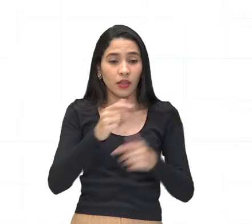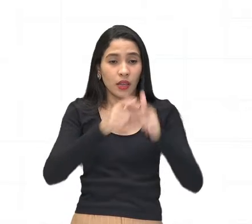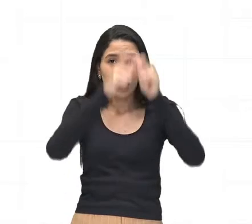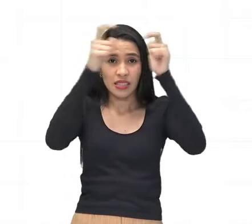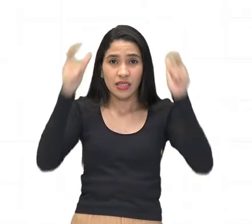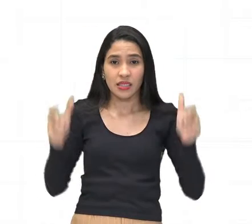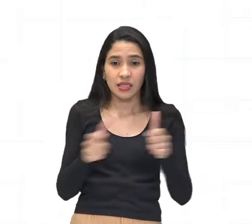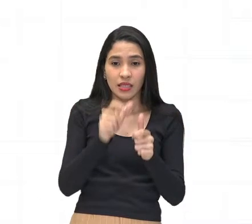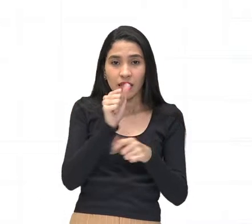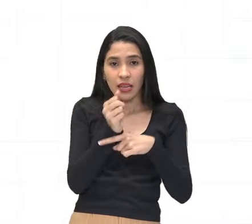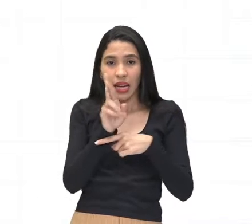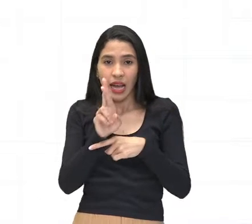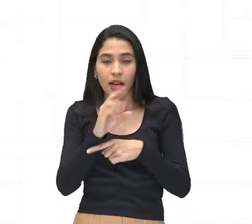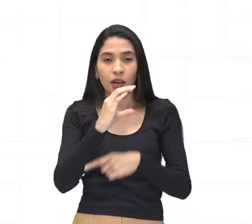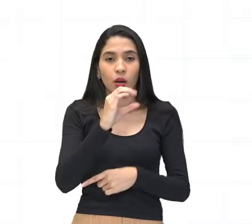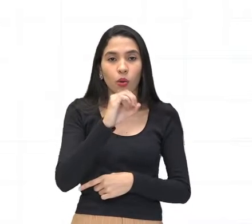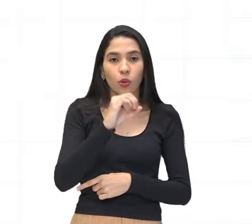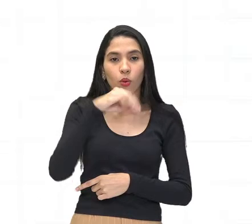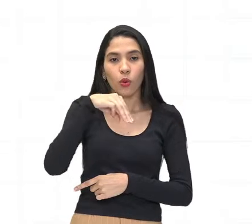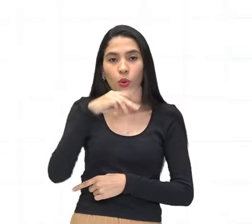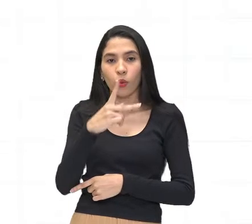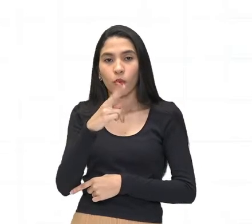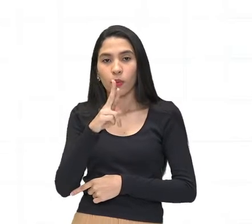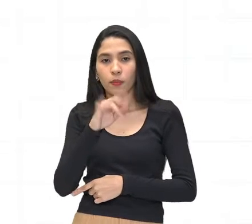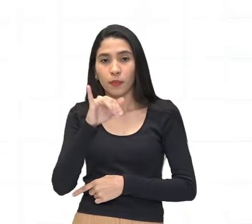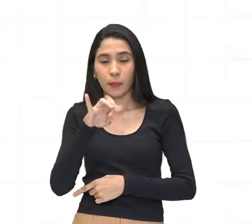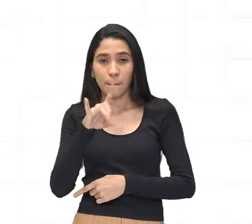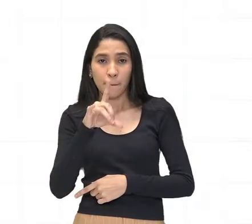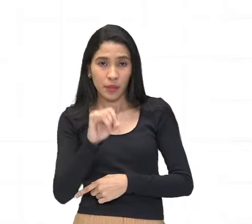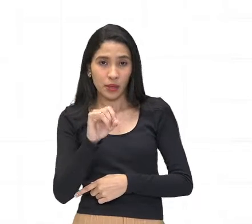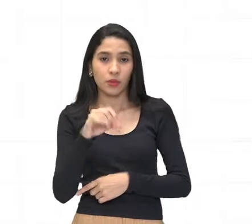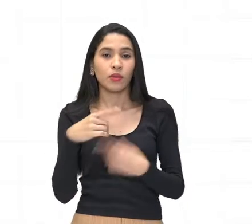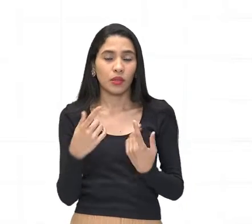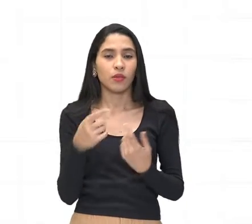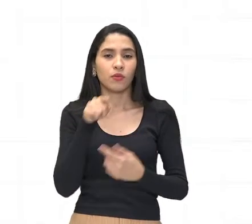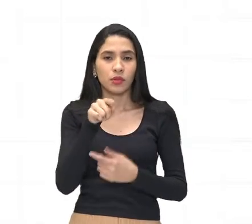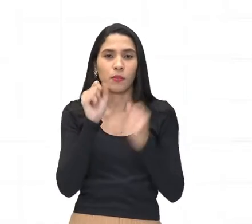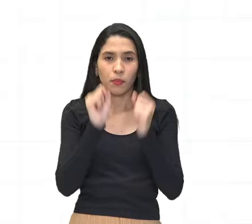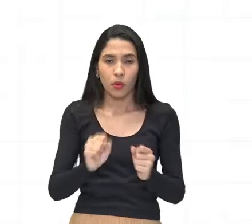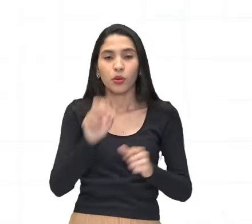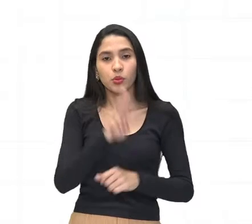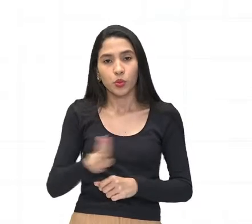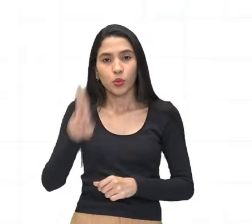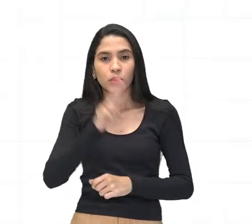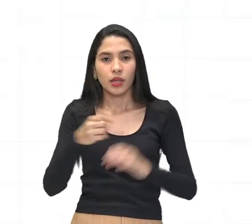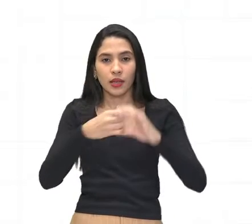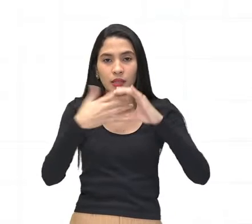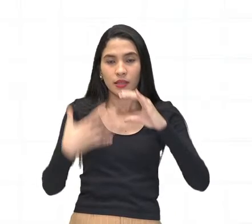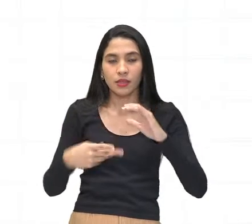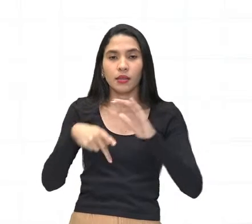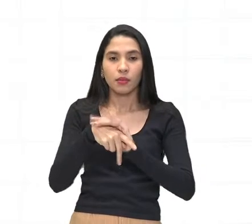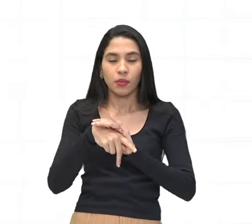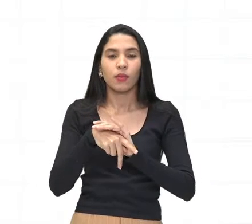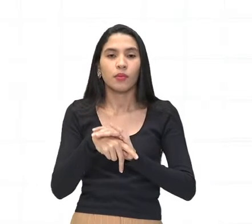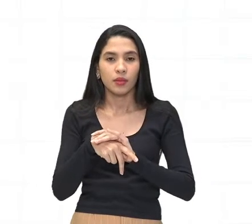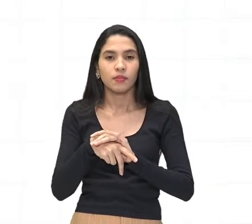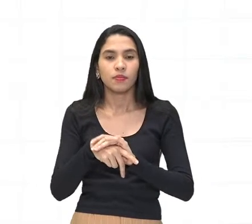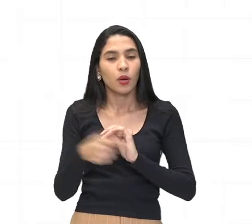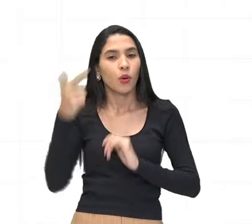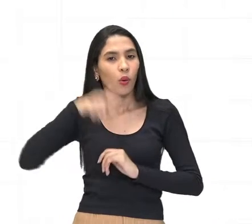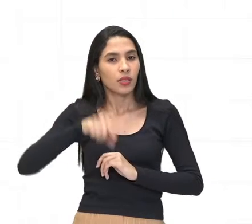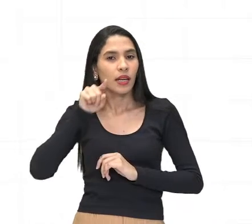é ar comprimido, tá? Então, a gente pode utilizar essas propriedades, essas características, a gente